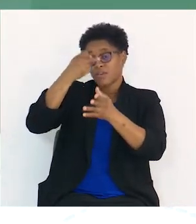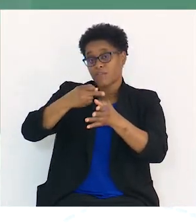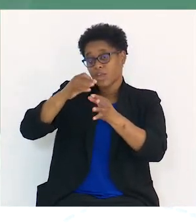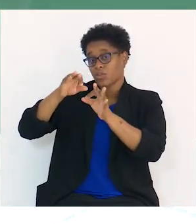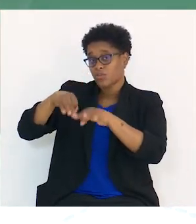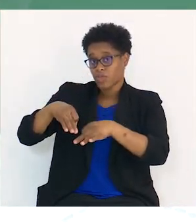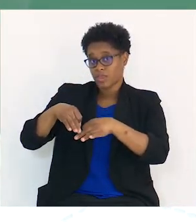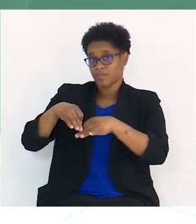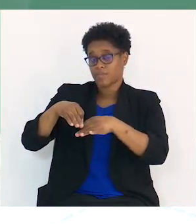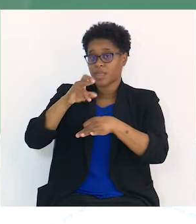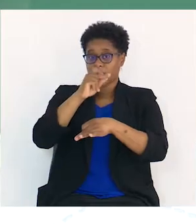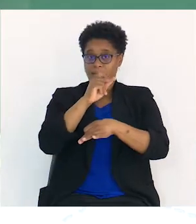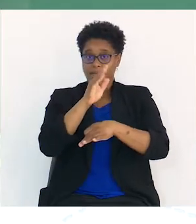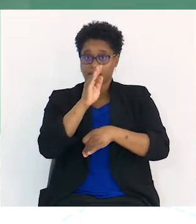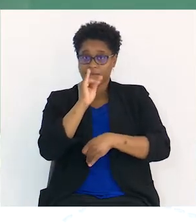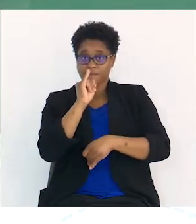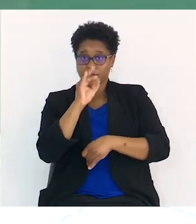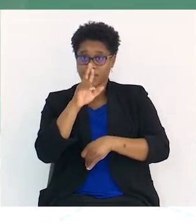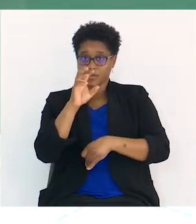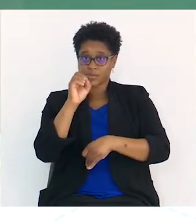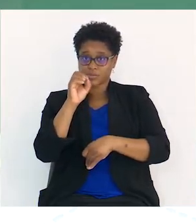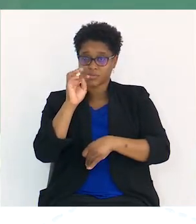Os afixos